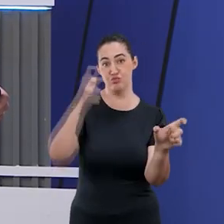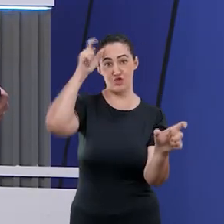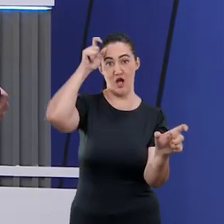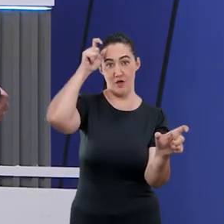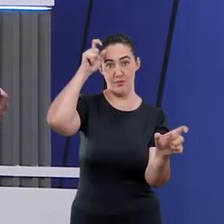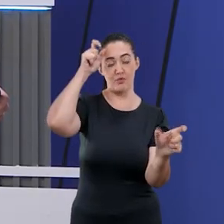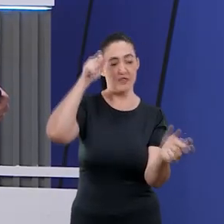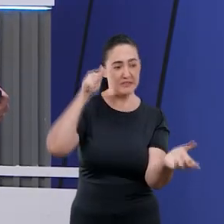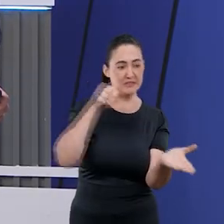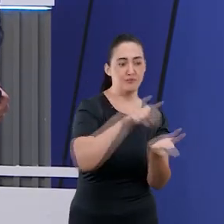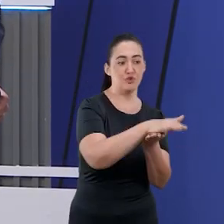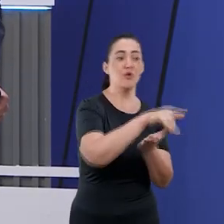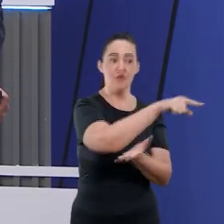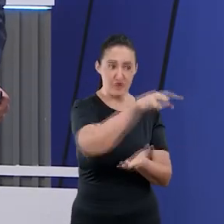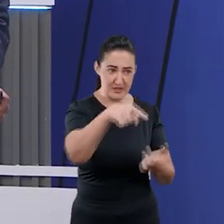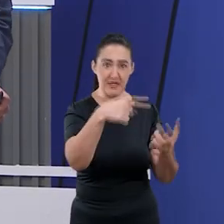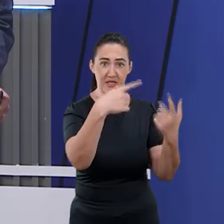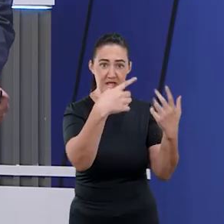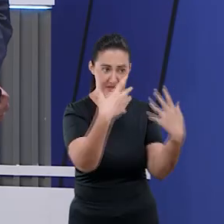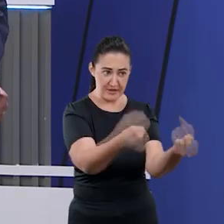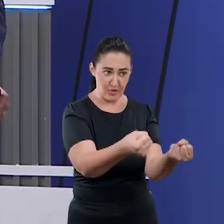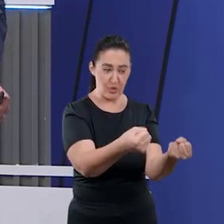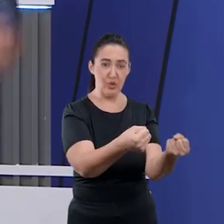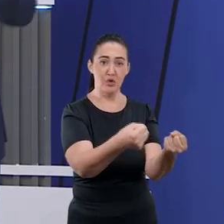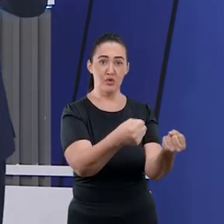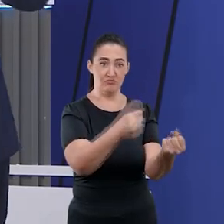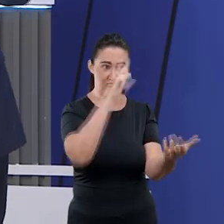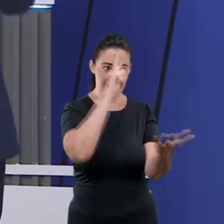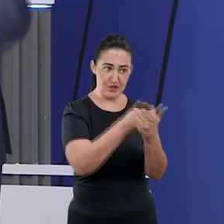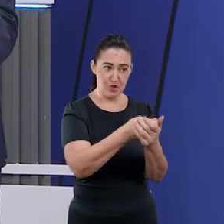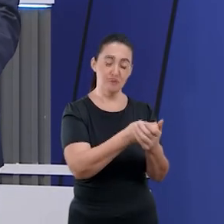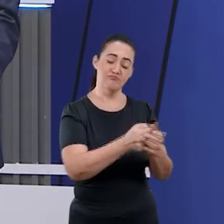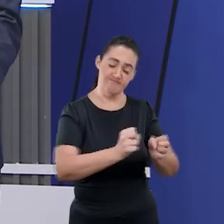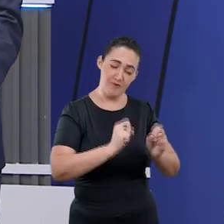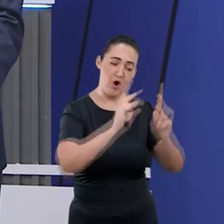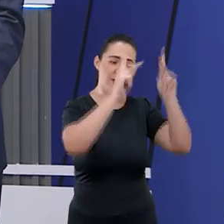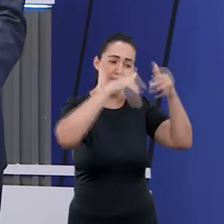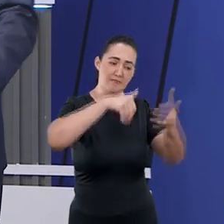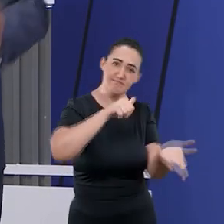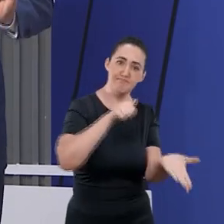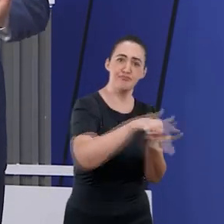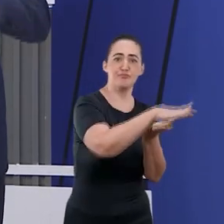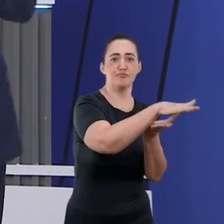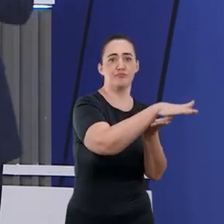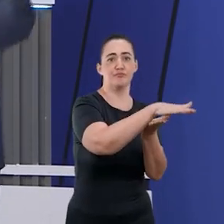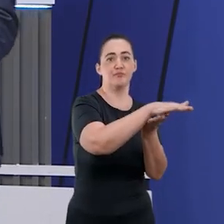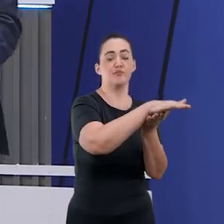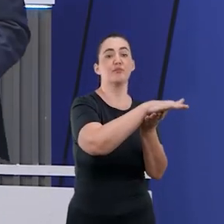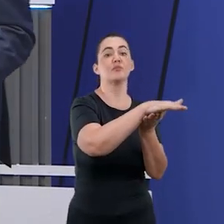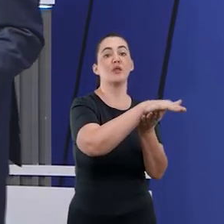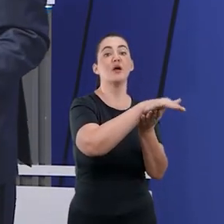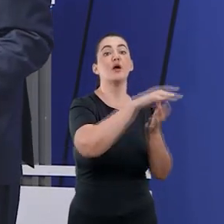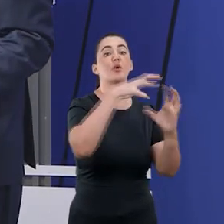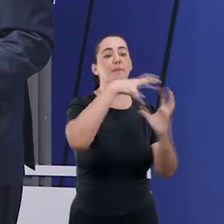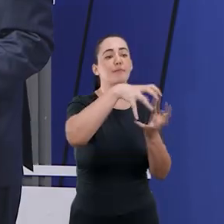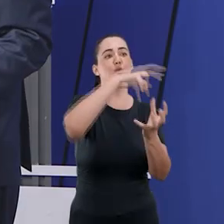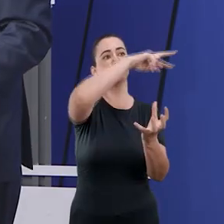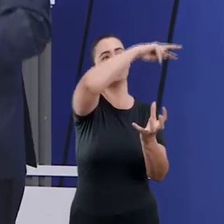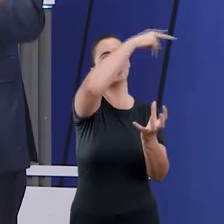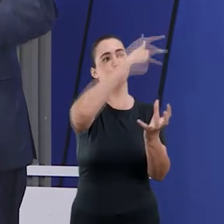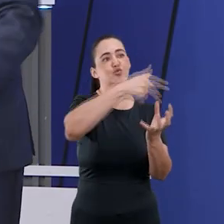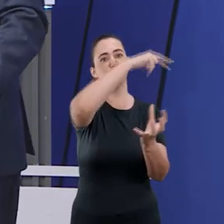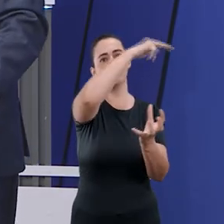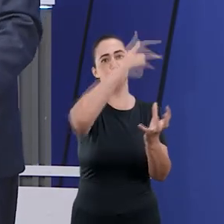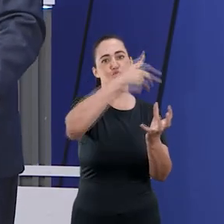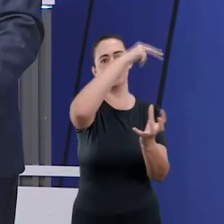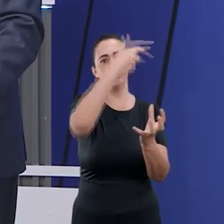Eles escolheram, eles decidiram, eles optaram pelo pecado e seguiram este caminho. Eles foram lá. Como o texto diz, onde